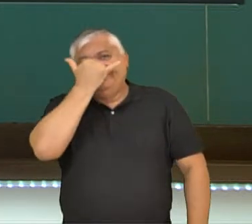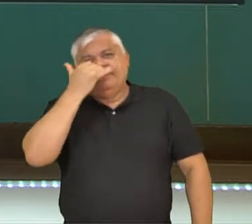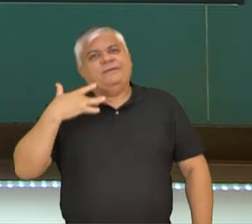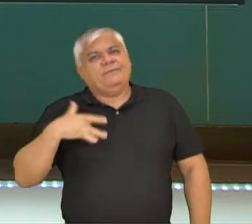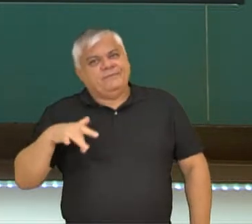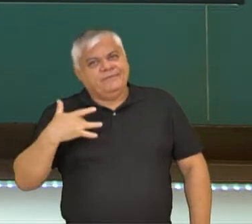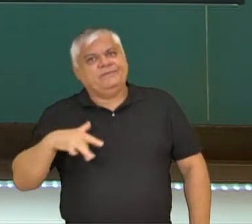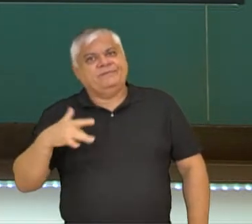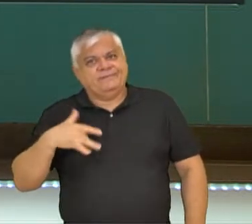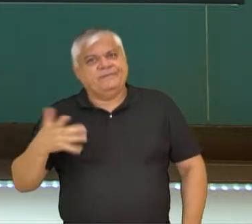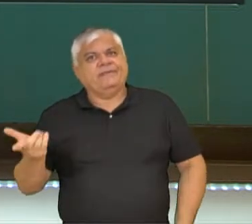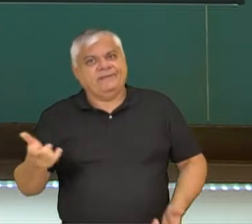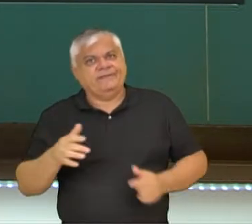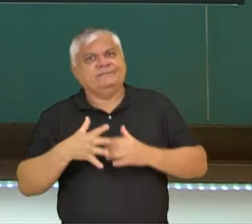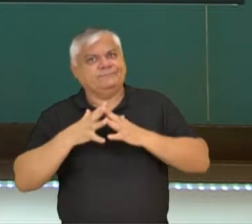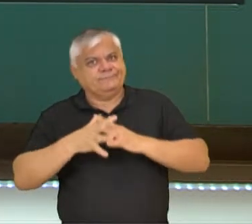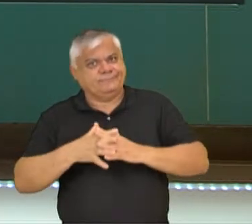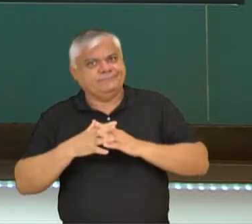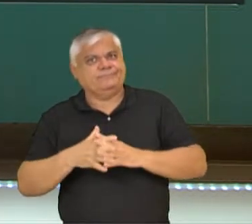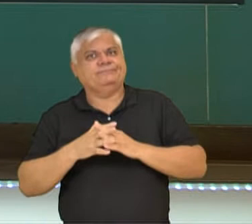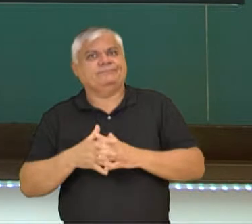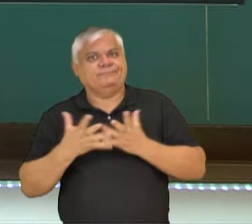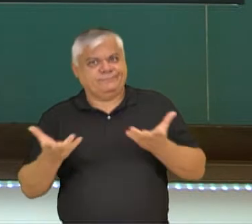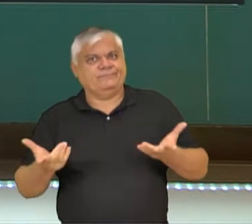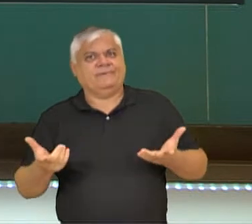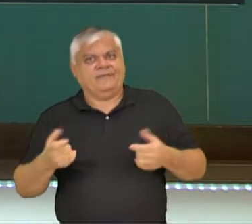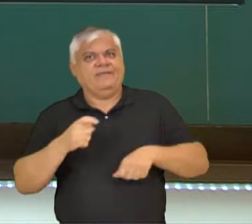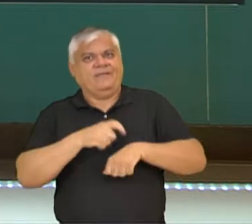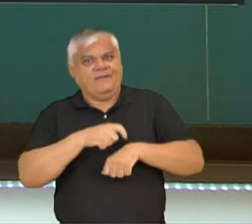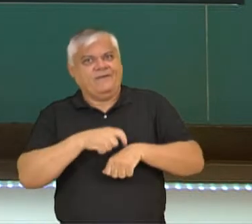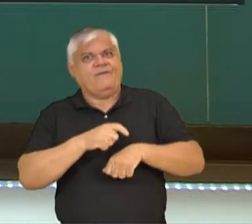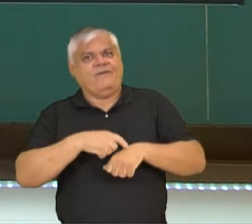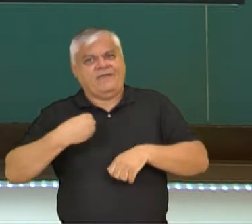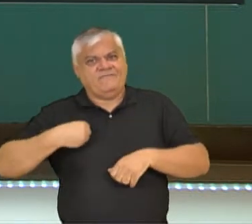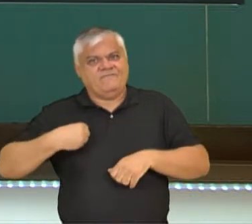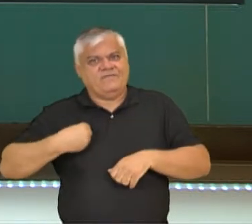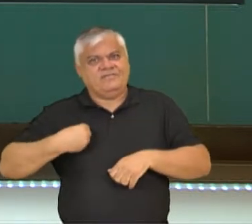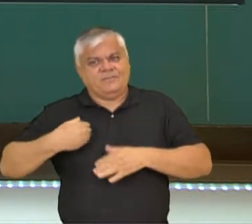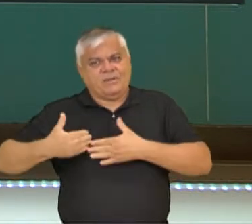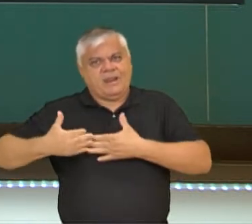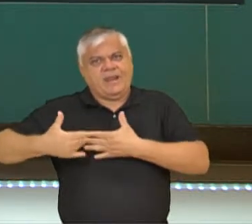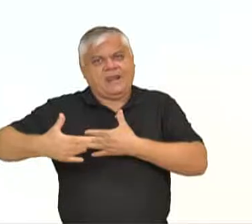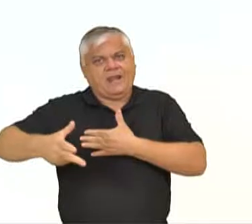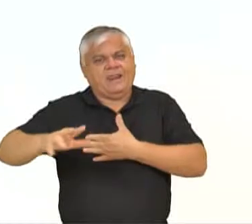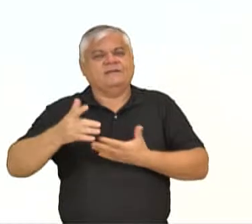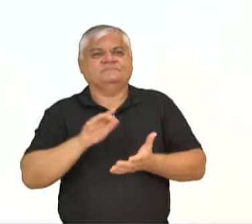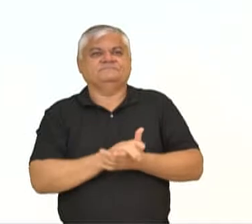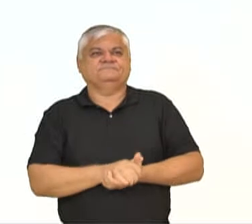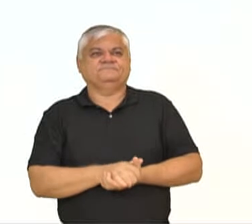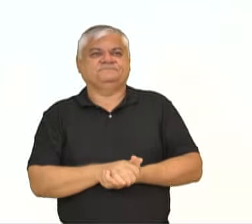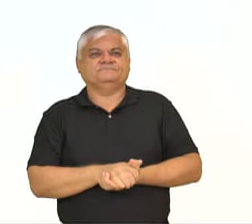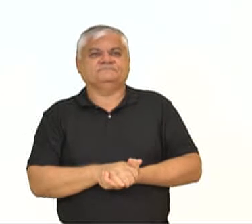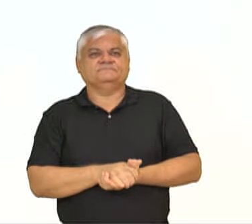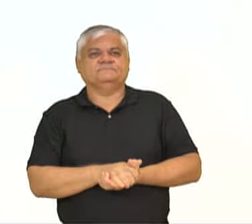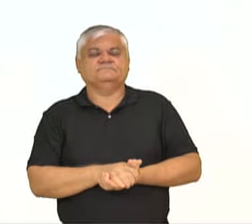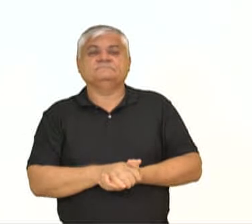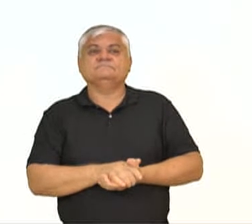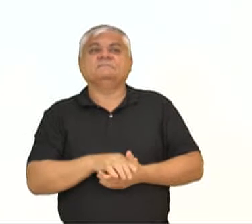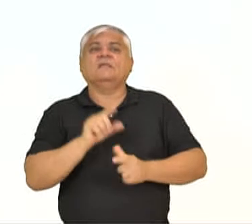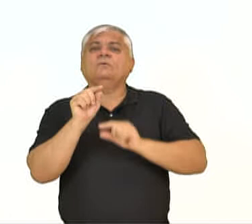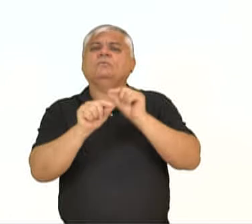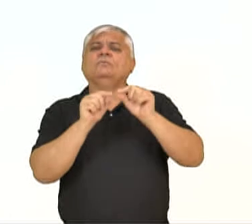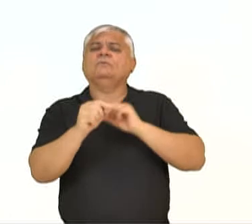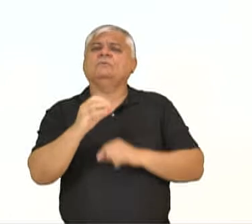essa questão de confundir, né, ao longo da vida dele. Vamos falar um pouquinho sobre